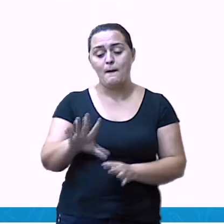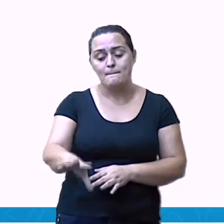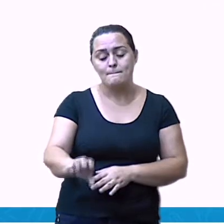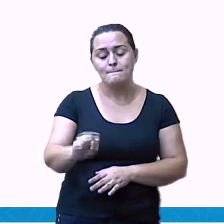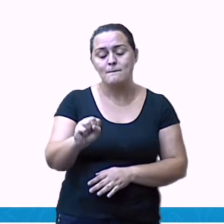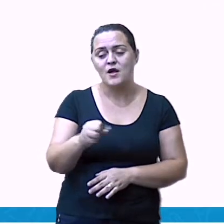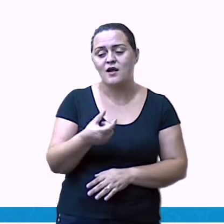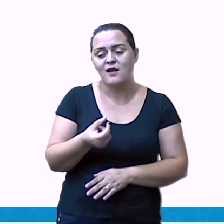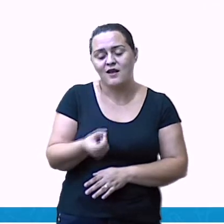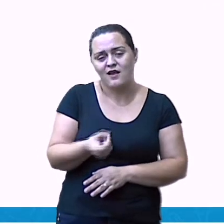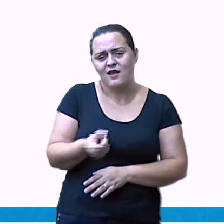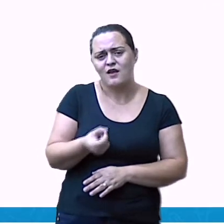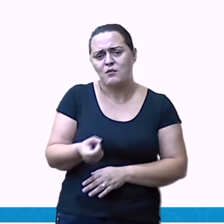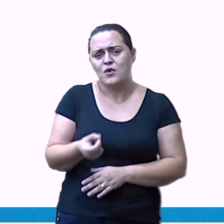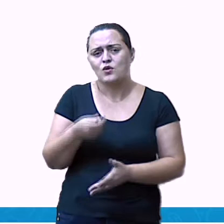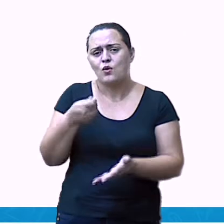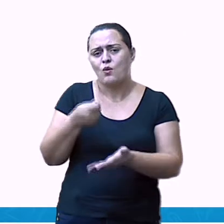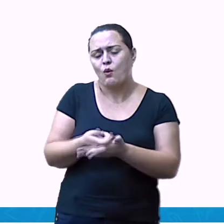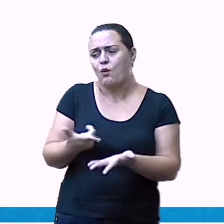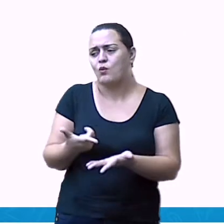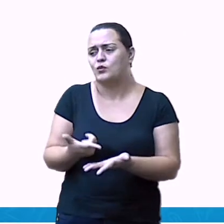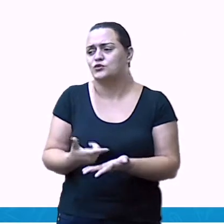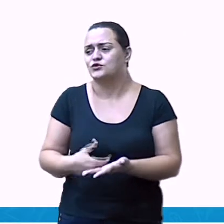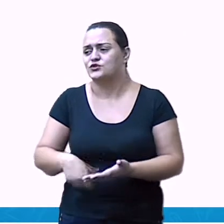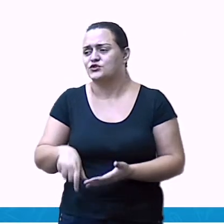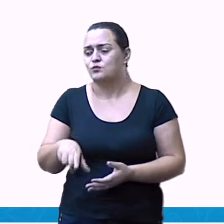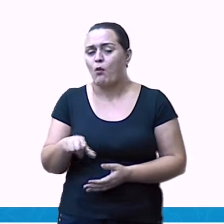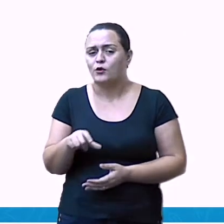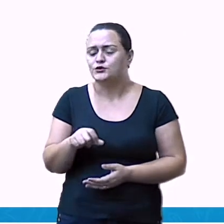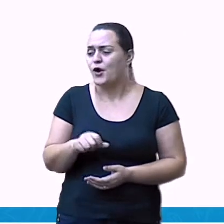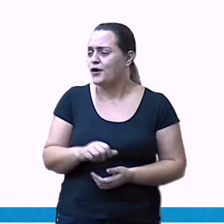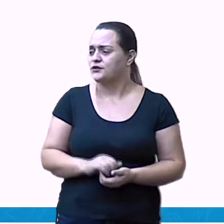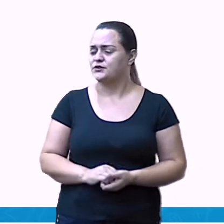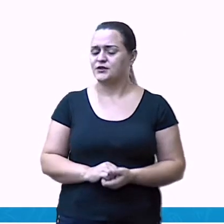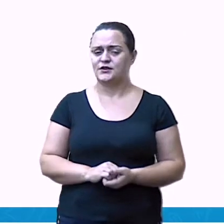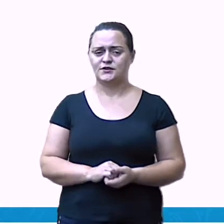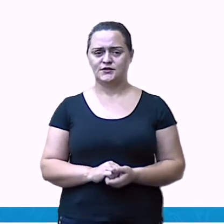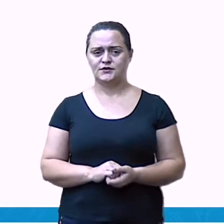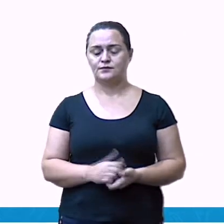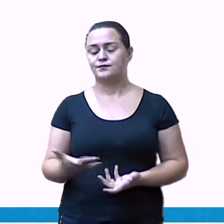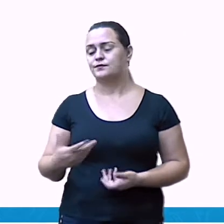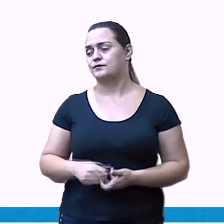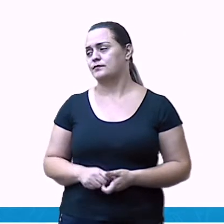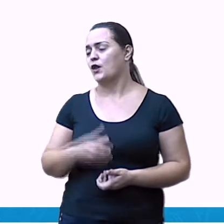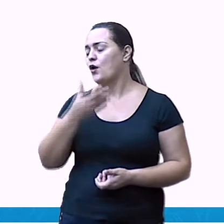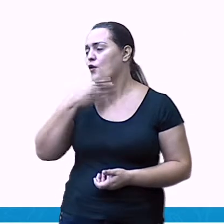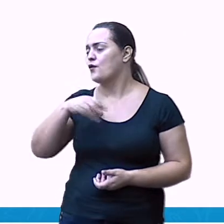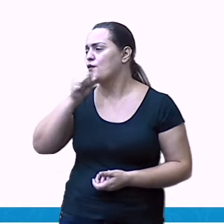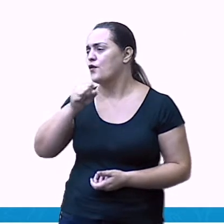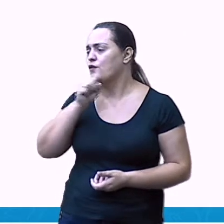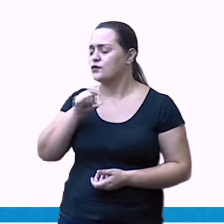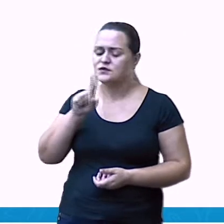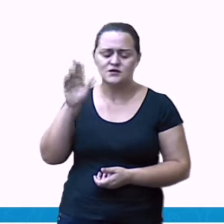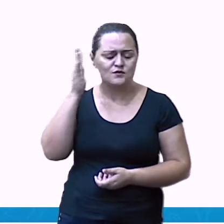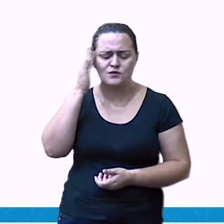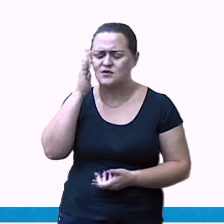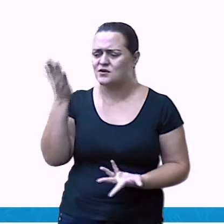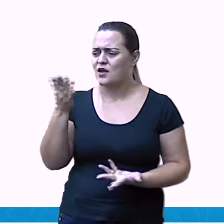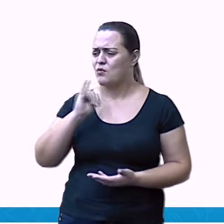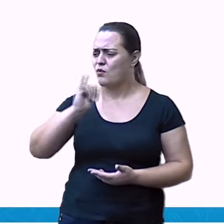o dinheiro e compre um chiclete. Vovô, você não sabe mesmo